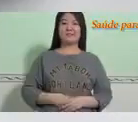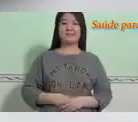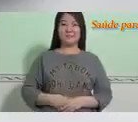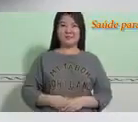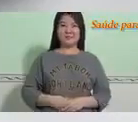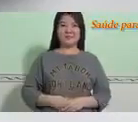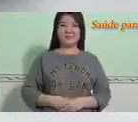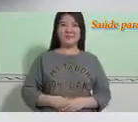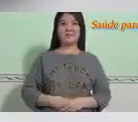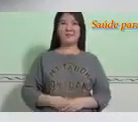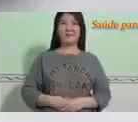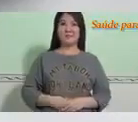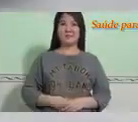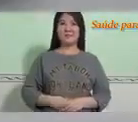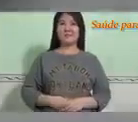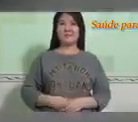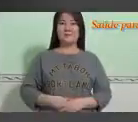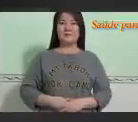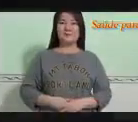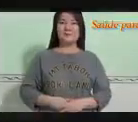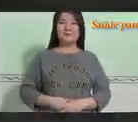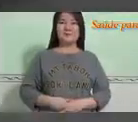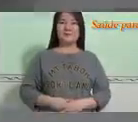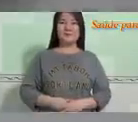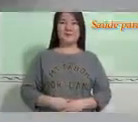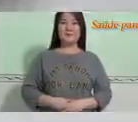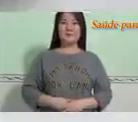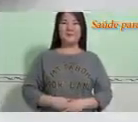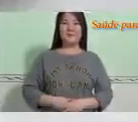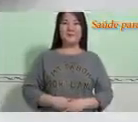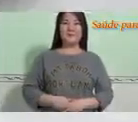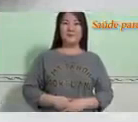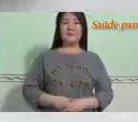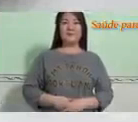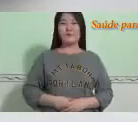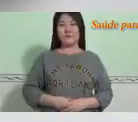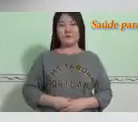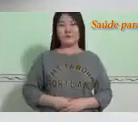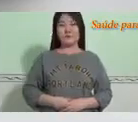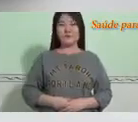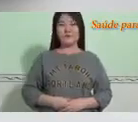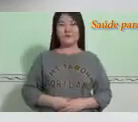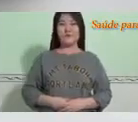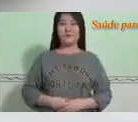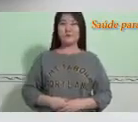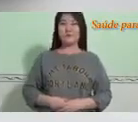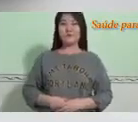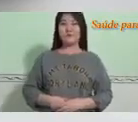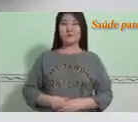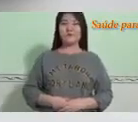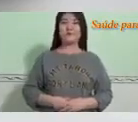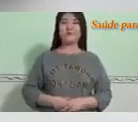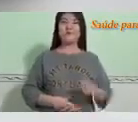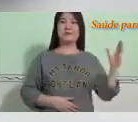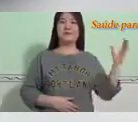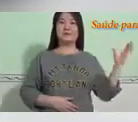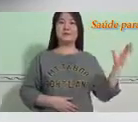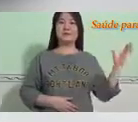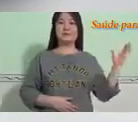anti-inflamatório vírgula utilizado para tratar ou prevenir as crises agudas de gota vírgula de acordo com a indicação